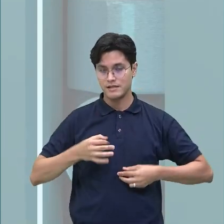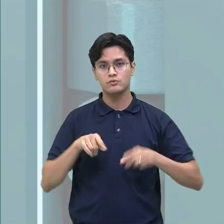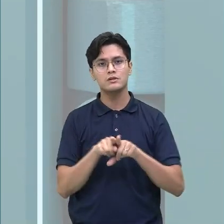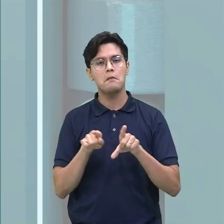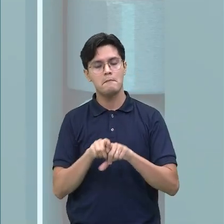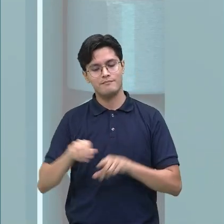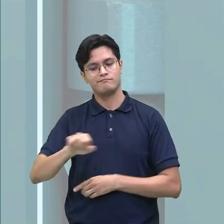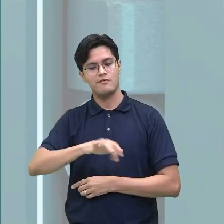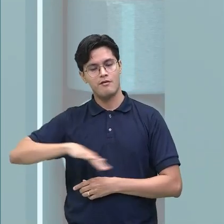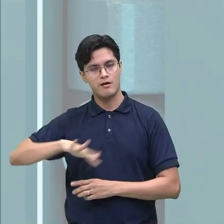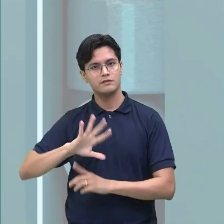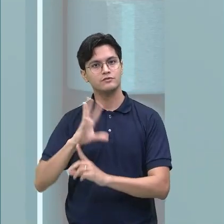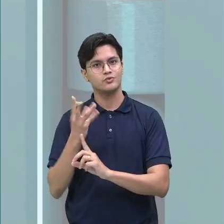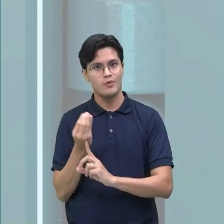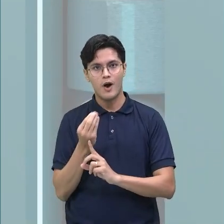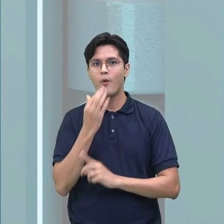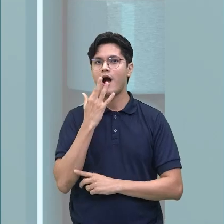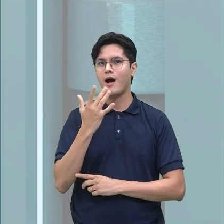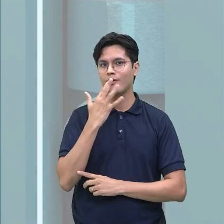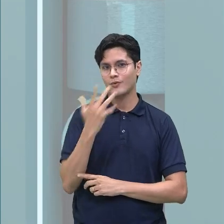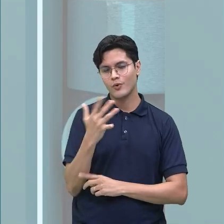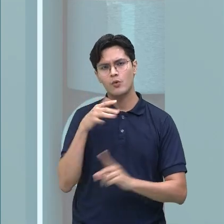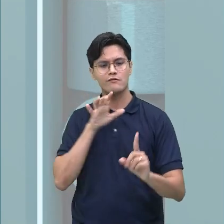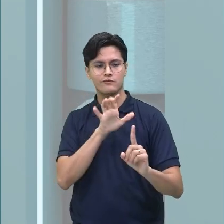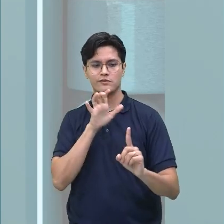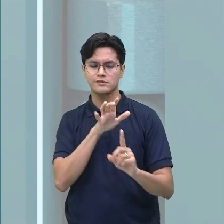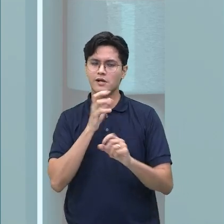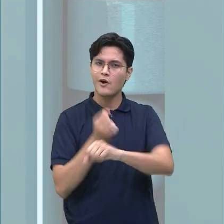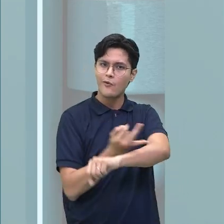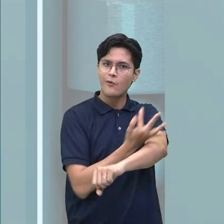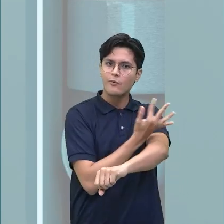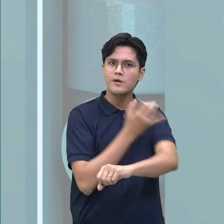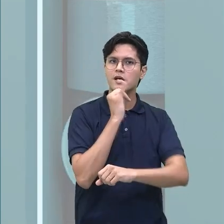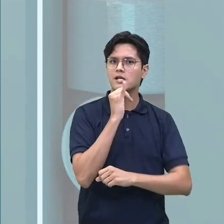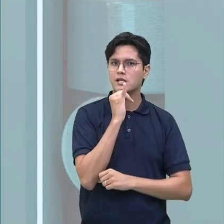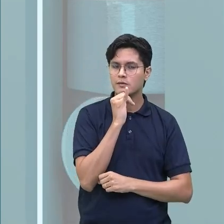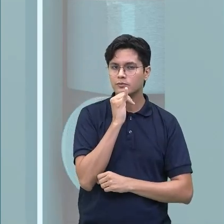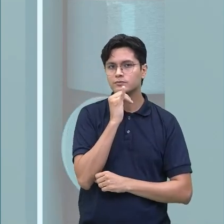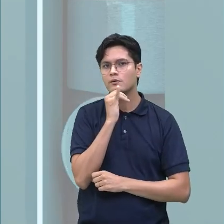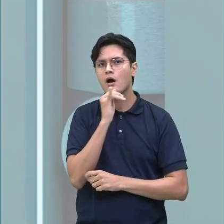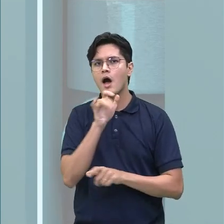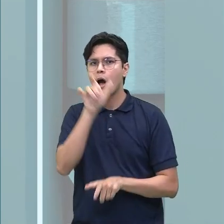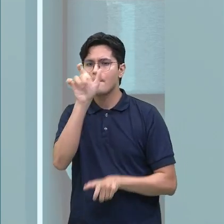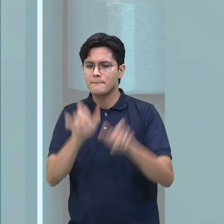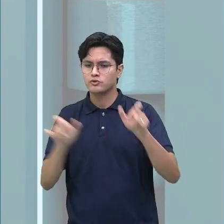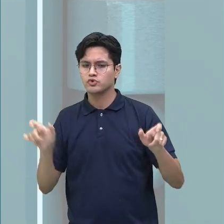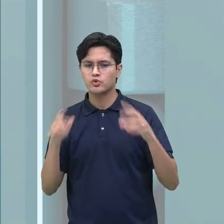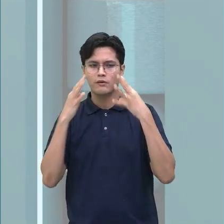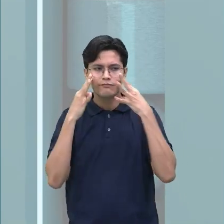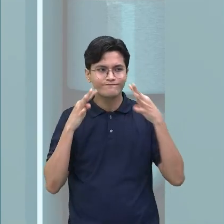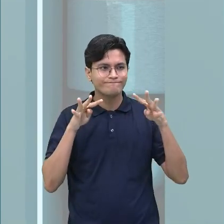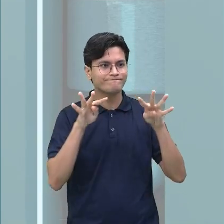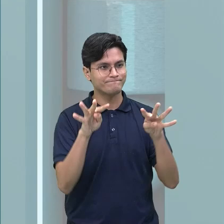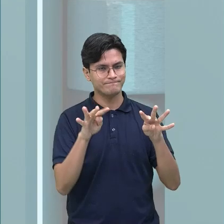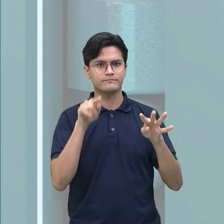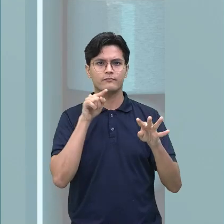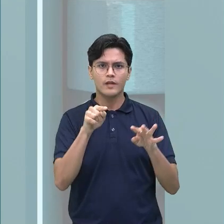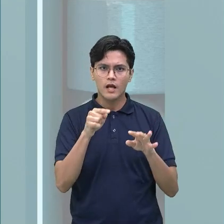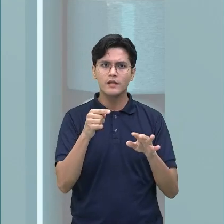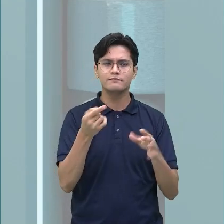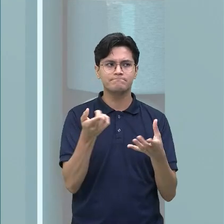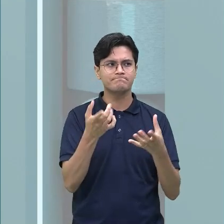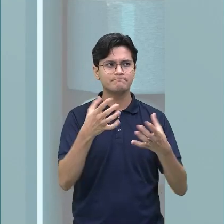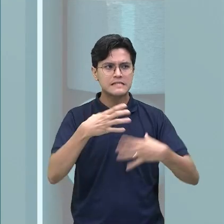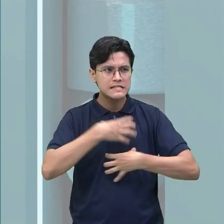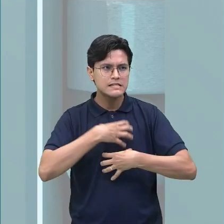muito a emoção, né? O espectador, ele vai viver a obra de arte, ele vai observar, ele vai ter suas